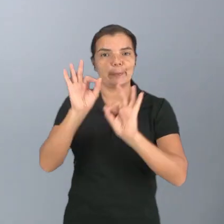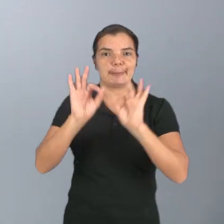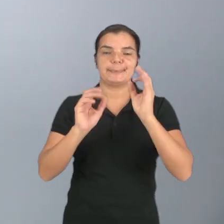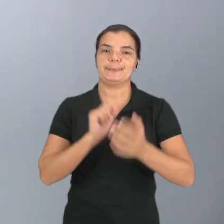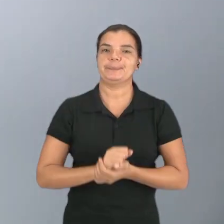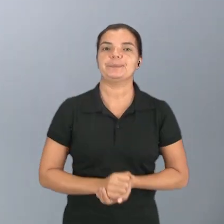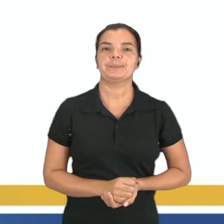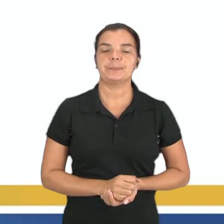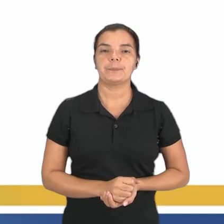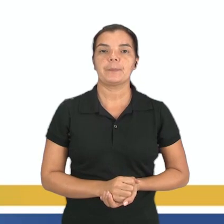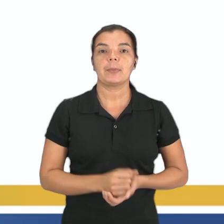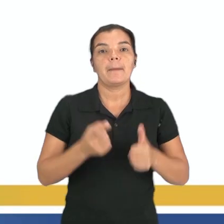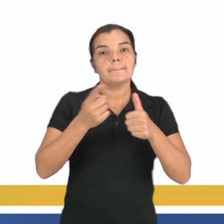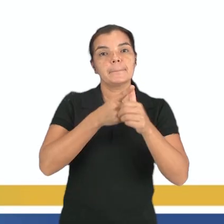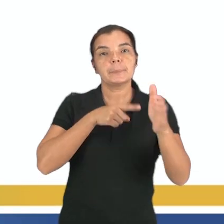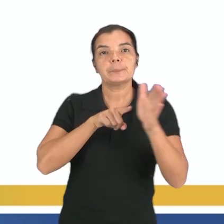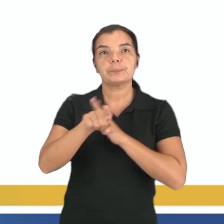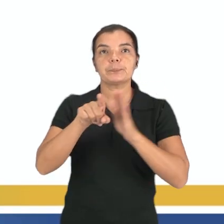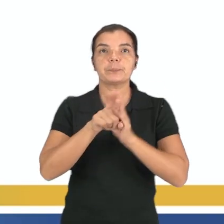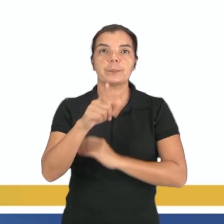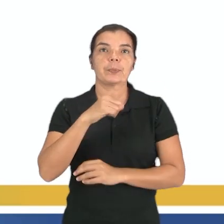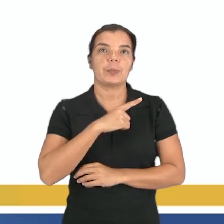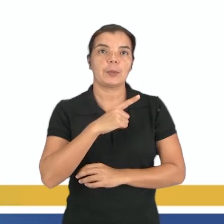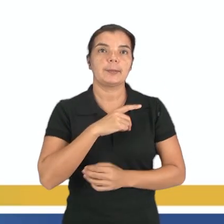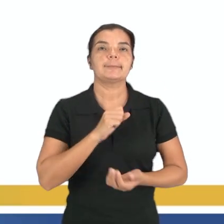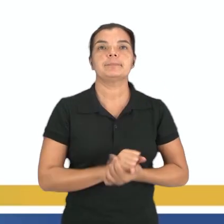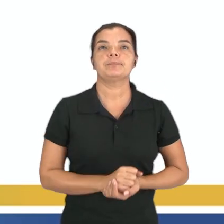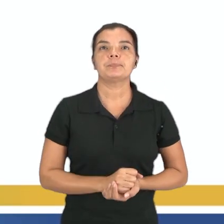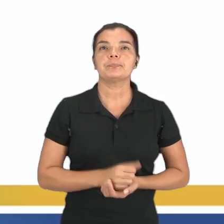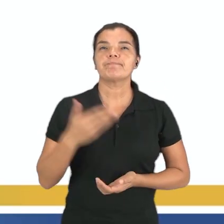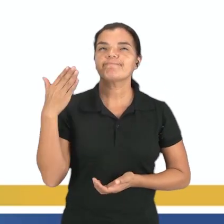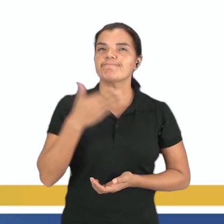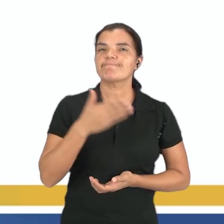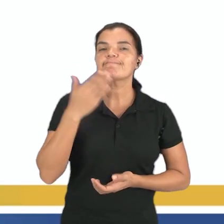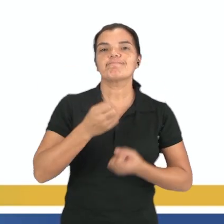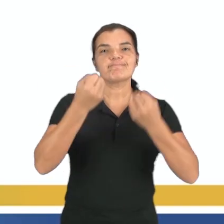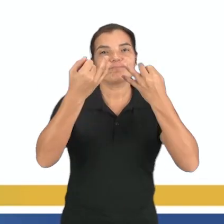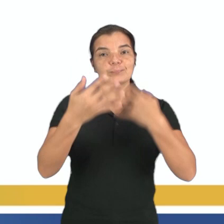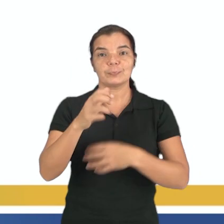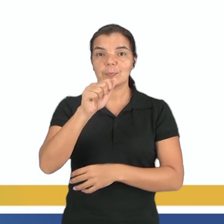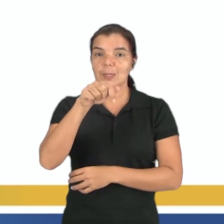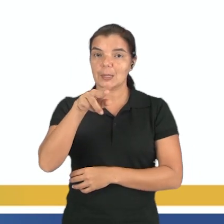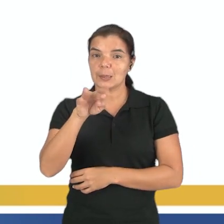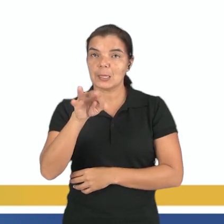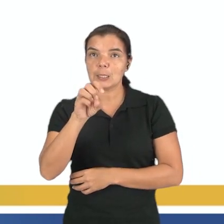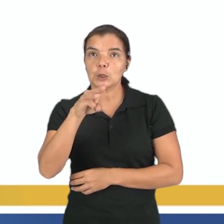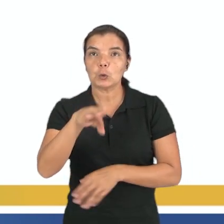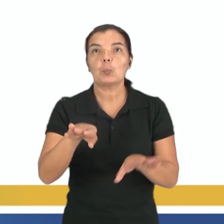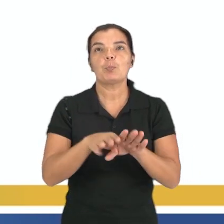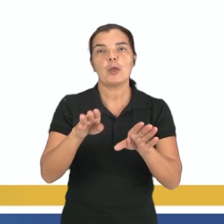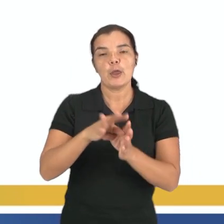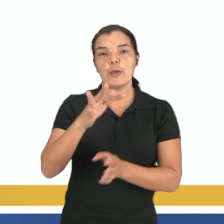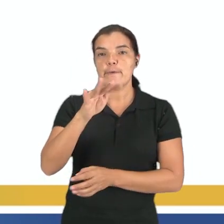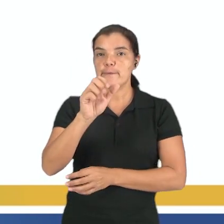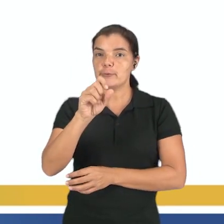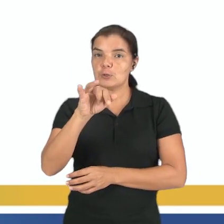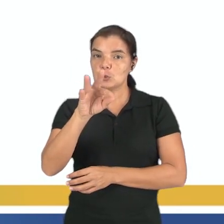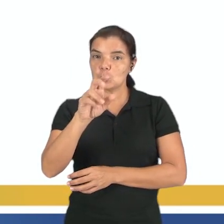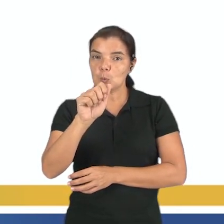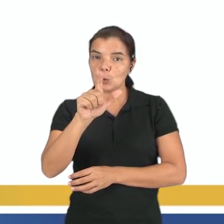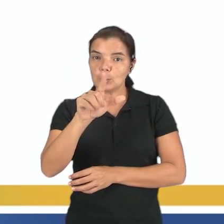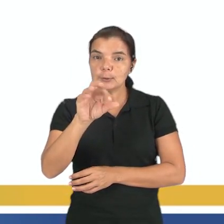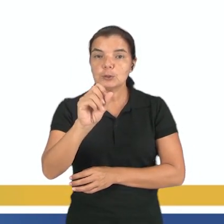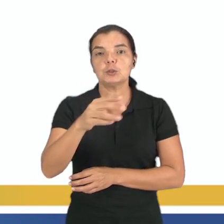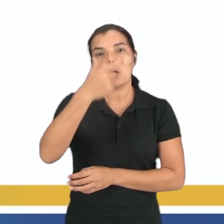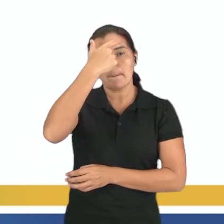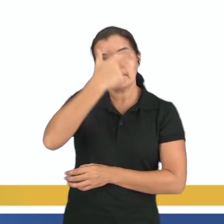organização. Na nossa primeira questão, a gente tem o seguinte: constantemente, ao falarmos de anatomia e fisiologia humana,